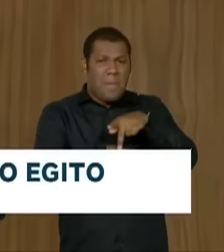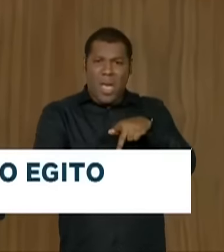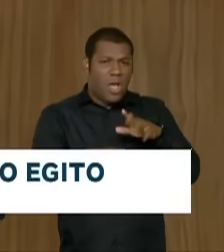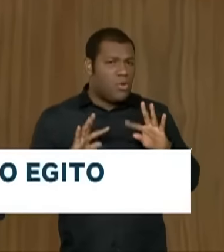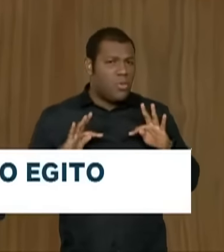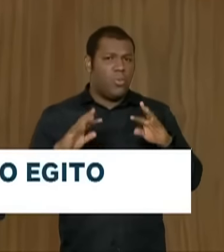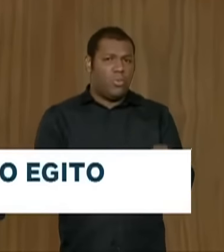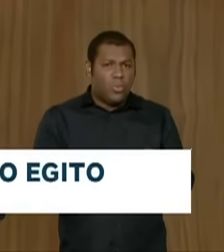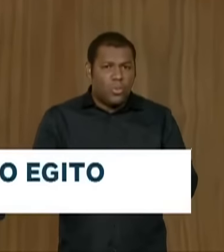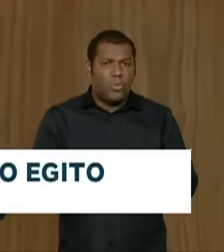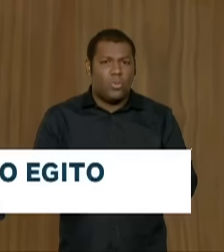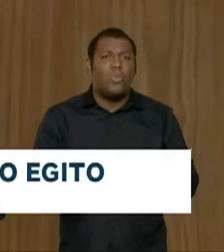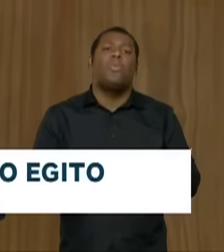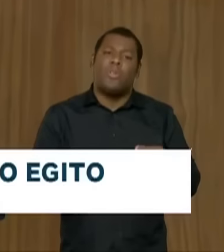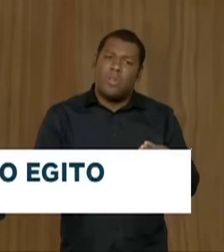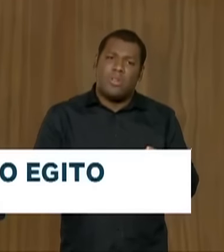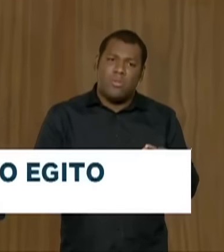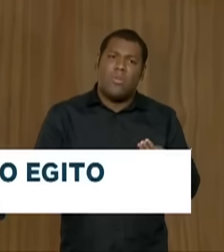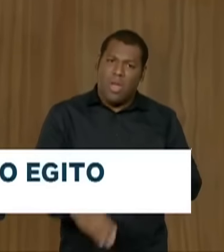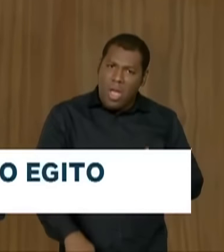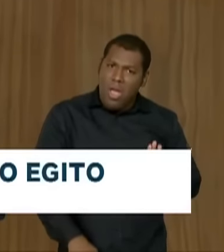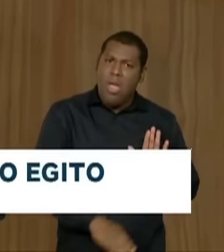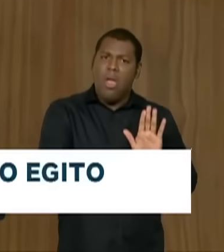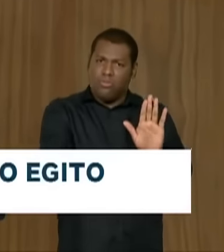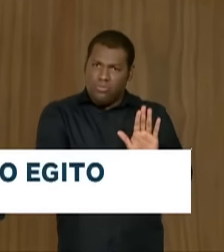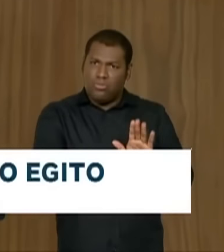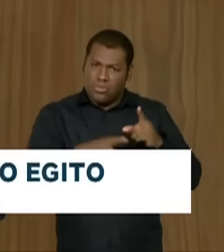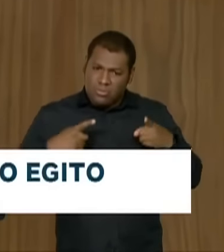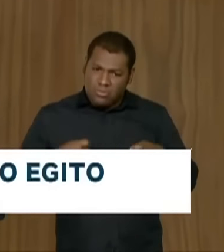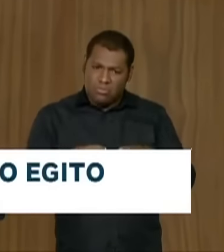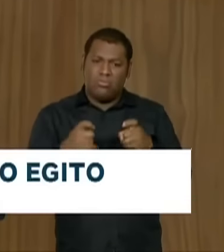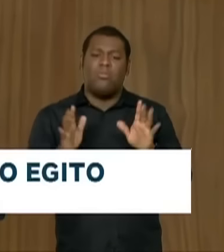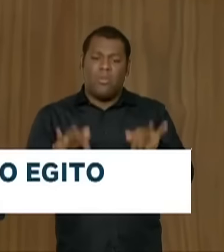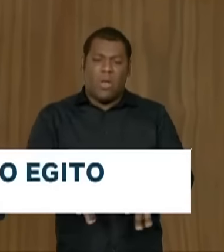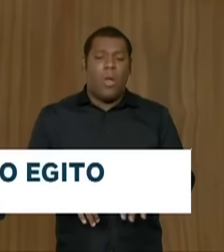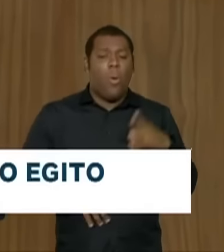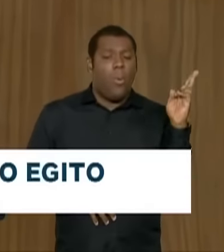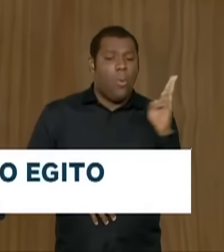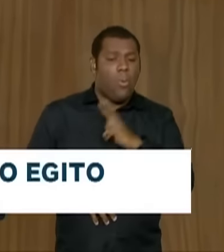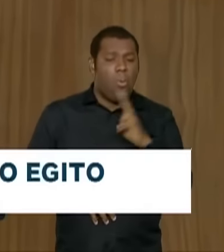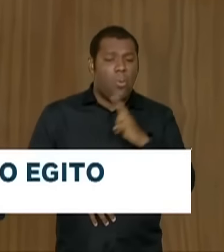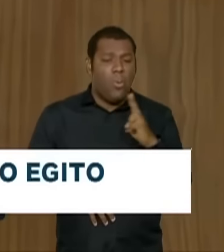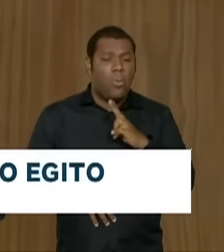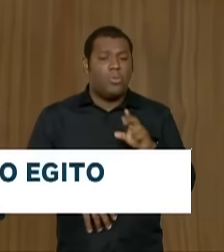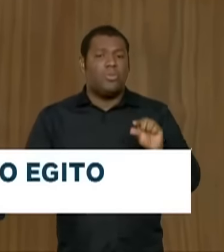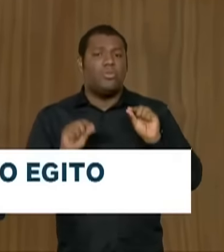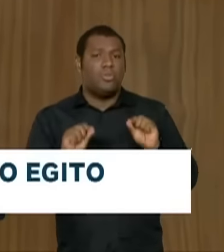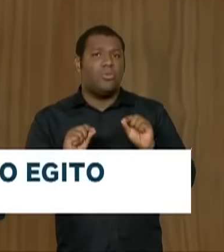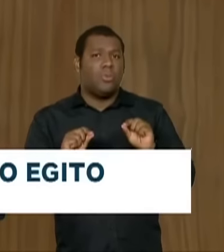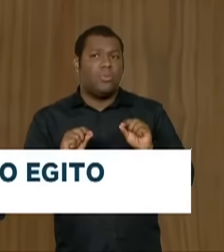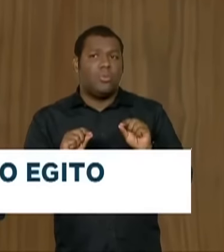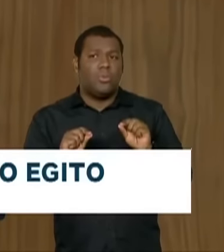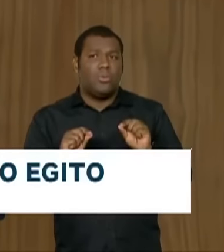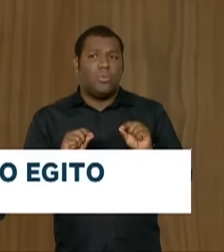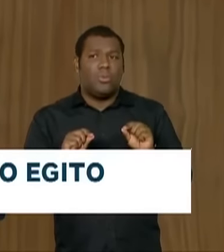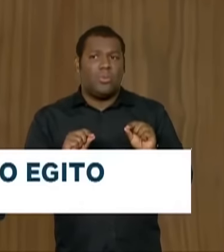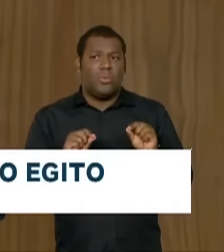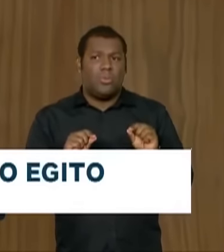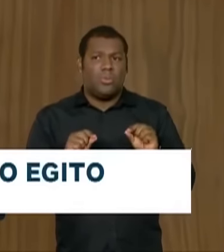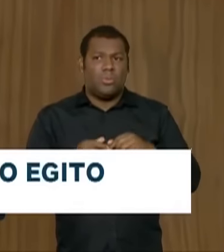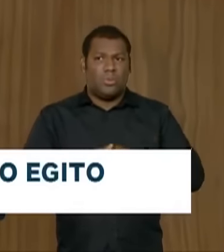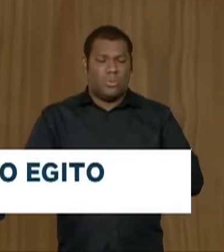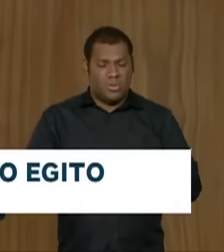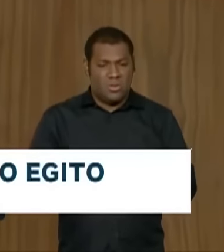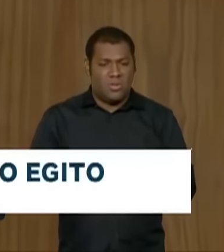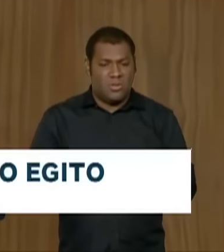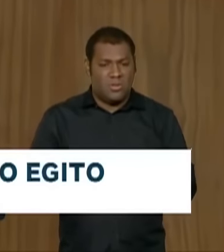manter e reforçar suas contribuições. A tarefa mais urgente é estabelecer um cessar-fogo definitivo